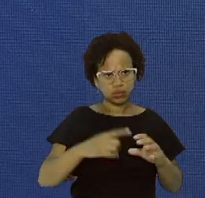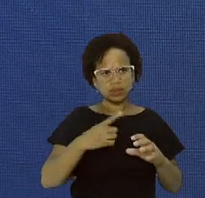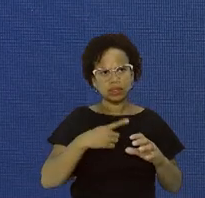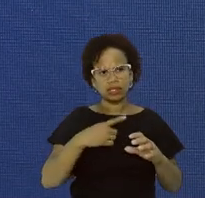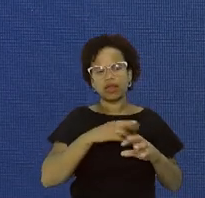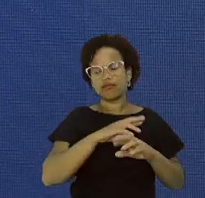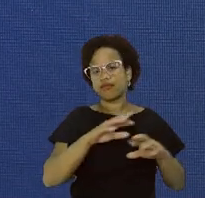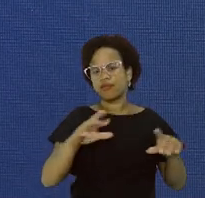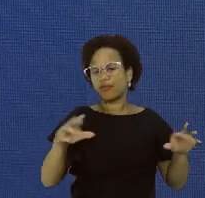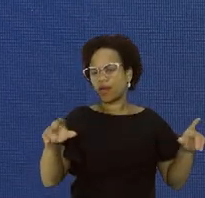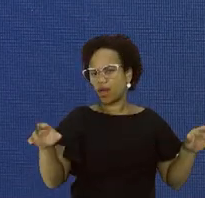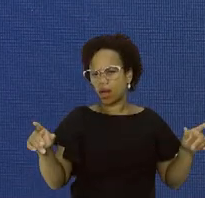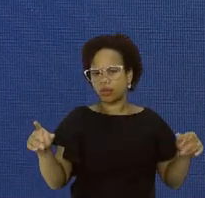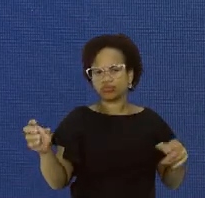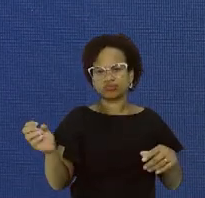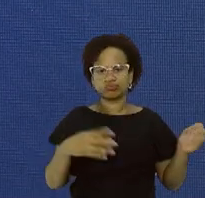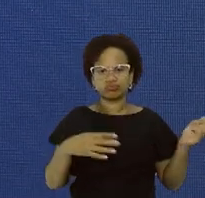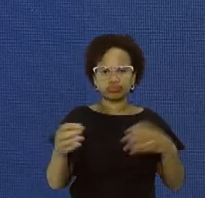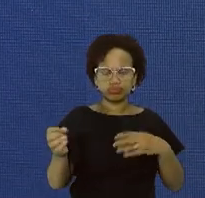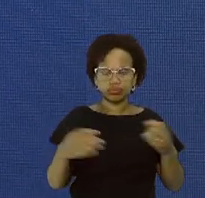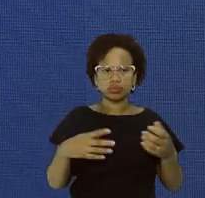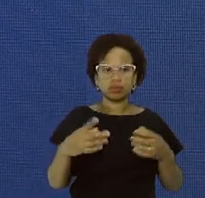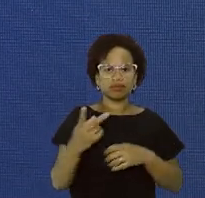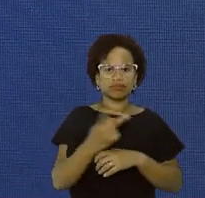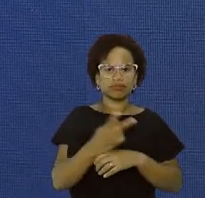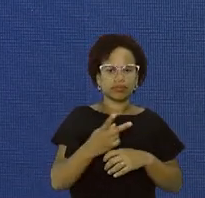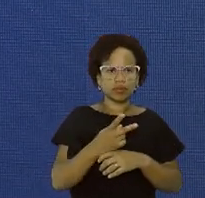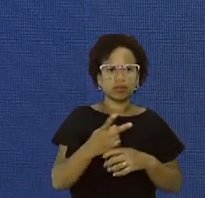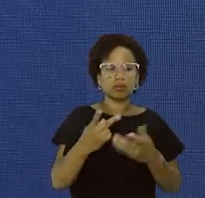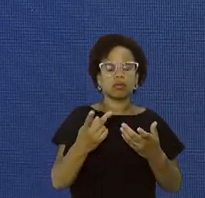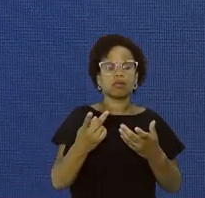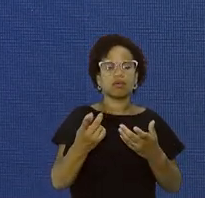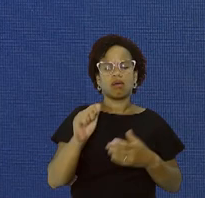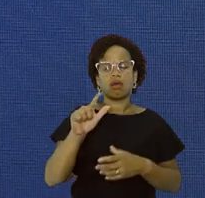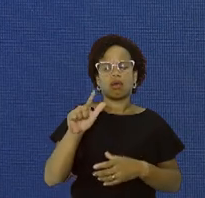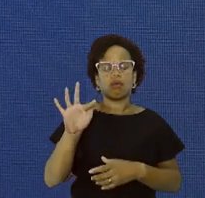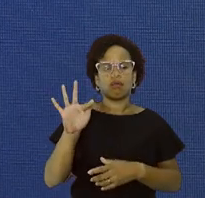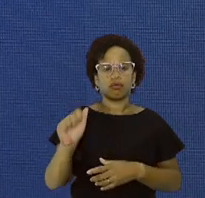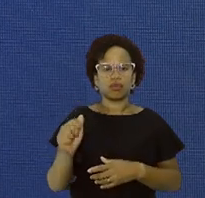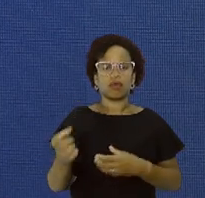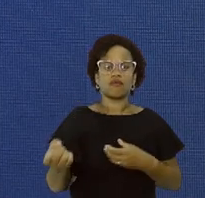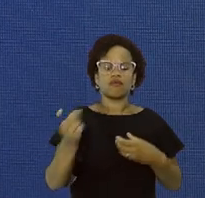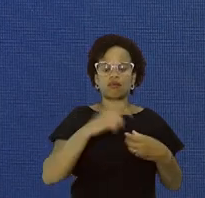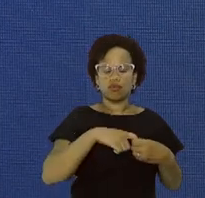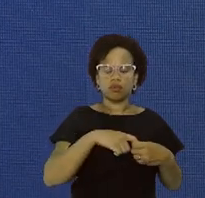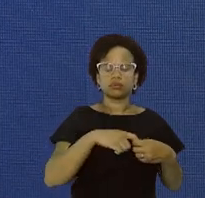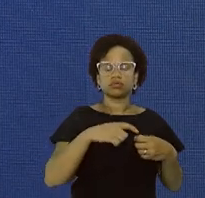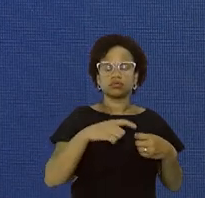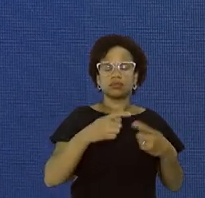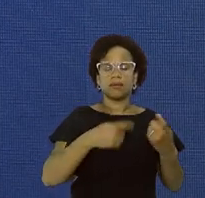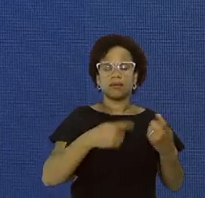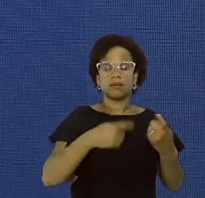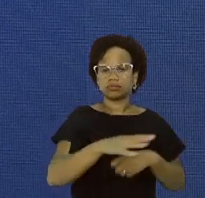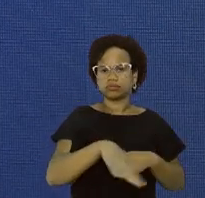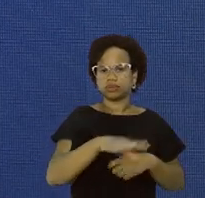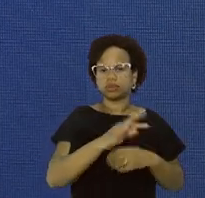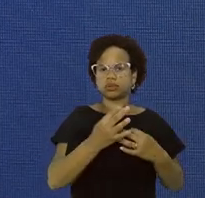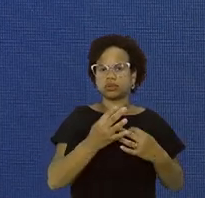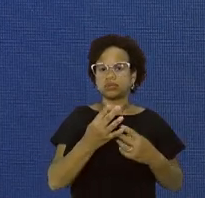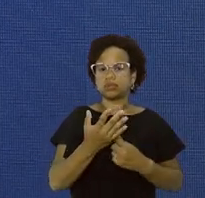que vieram buscar alfa e retorno no mercado de inovação e vídeo de tecnologia isso aconteceu muito